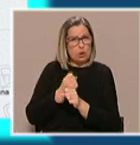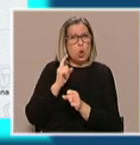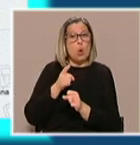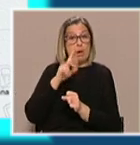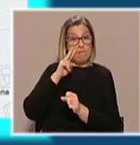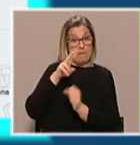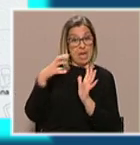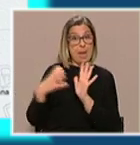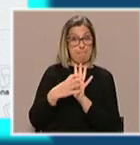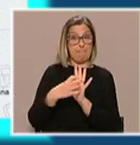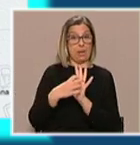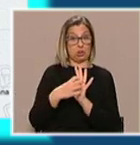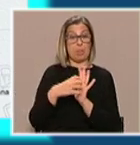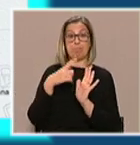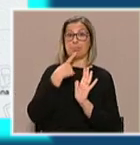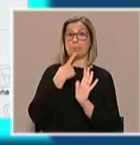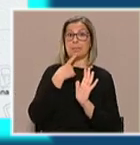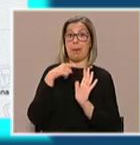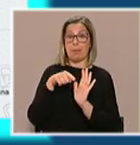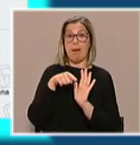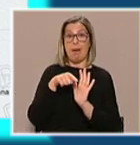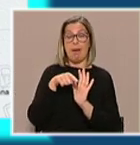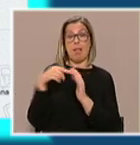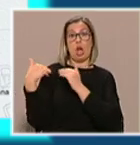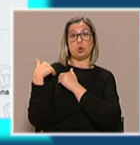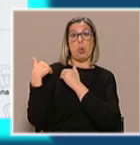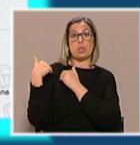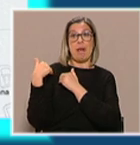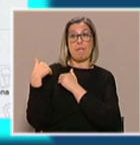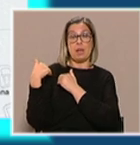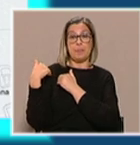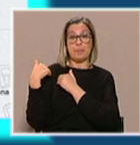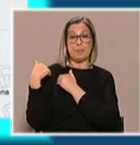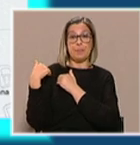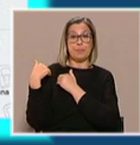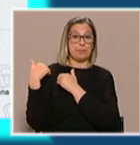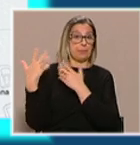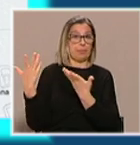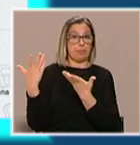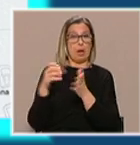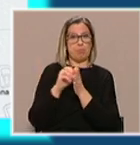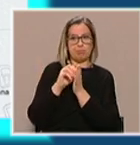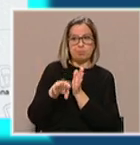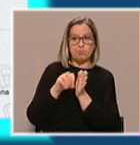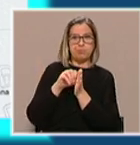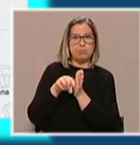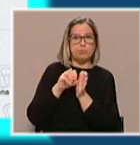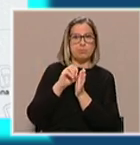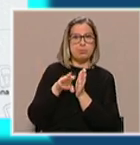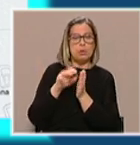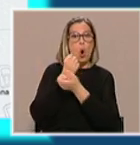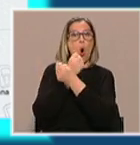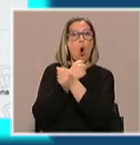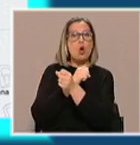nas imagens, conseguimos perceber que ela vai ser responsável por depositar o cálcio